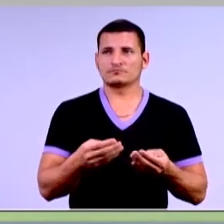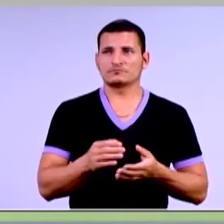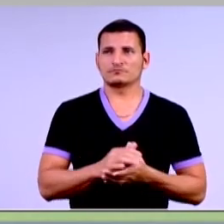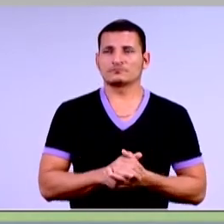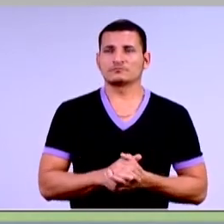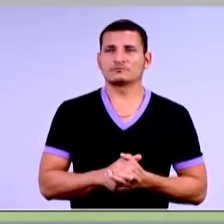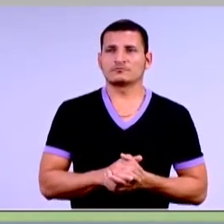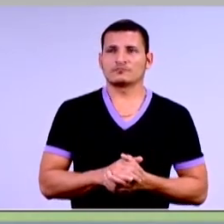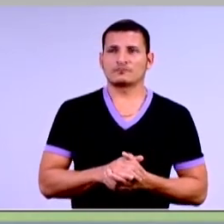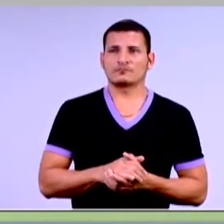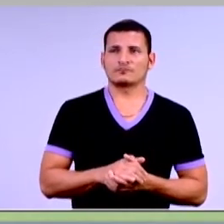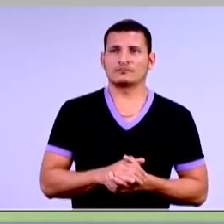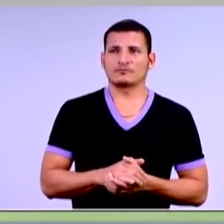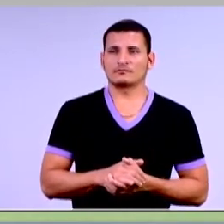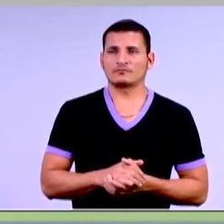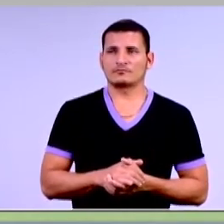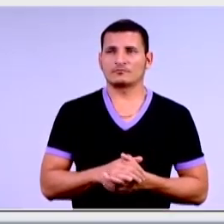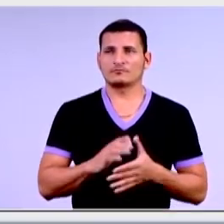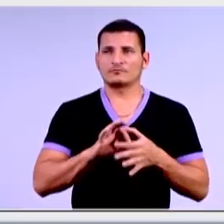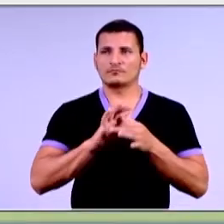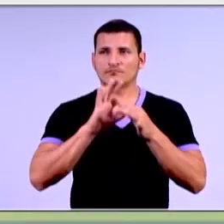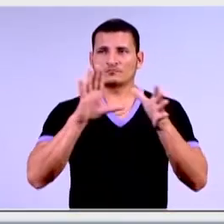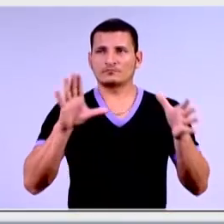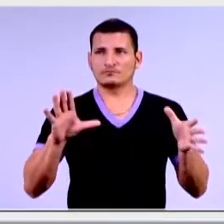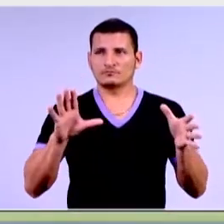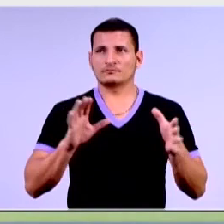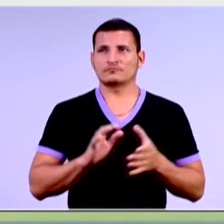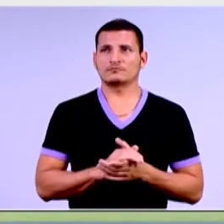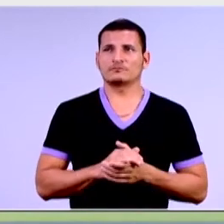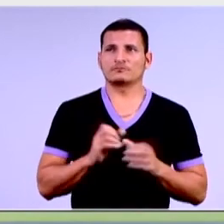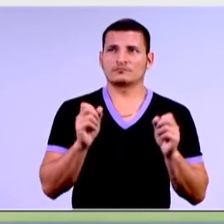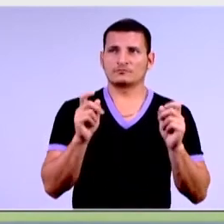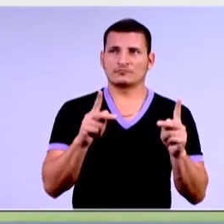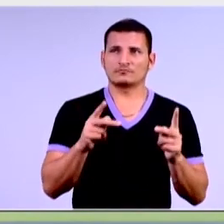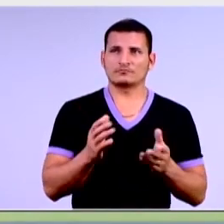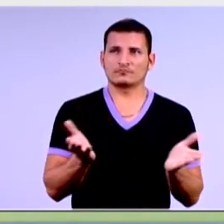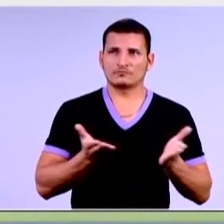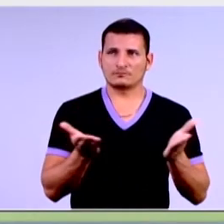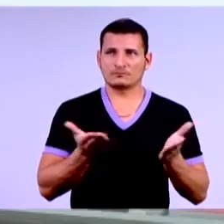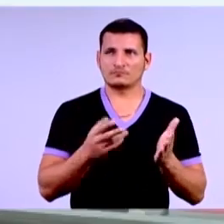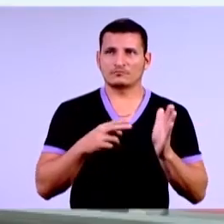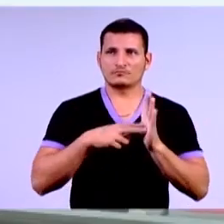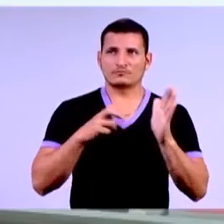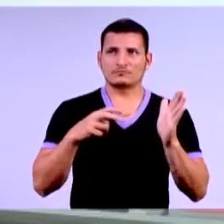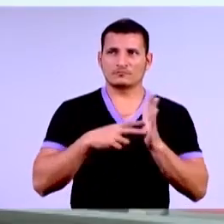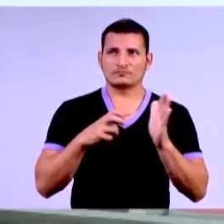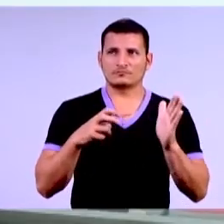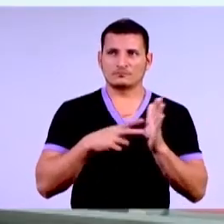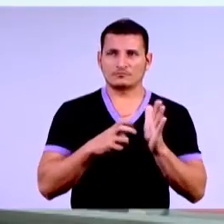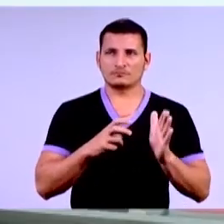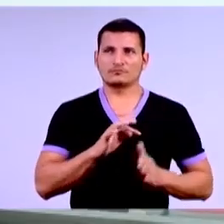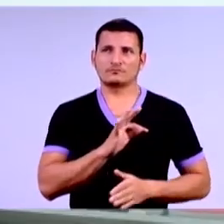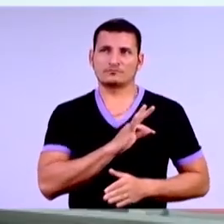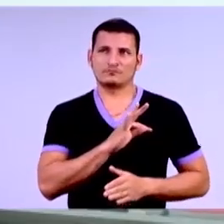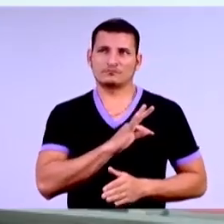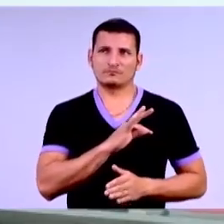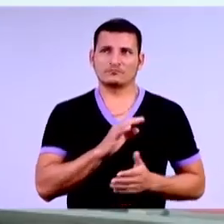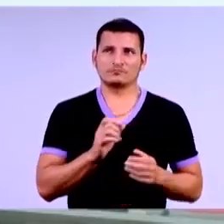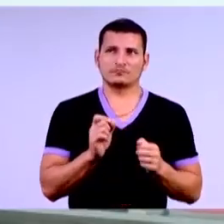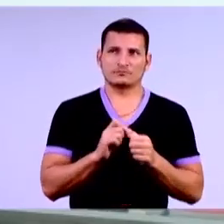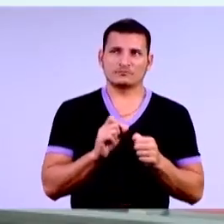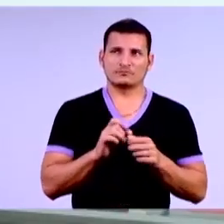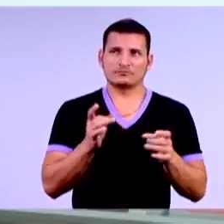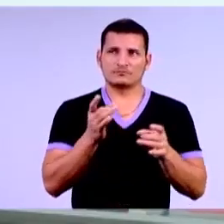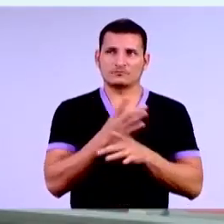bit disponibilidade ok nós vamos agora passar para o vocabulário técnico para nós fazermos um